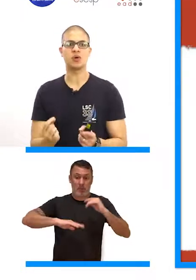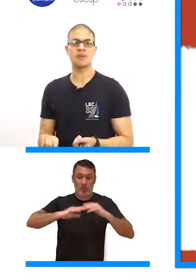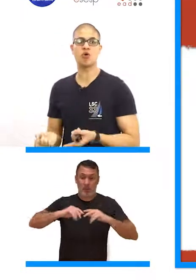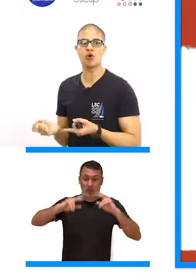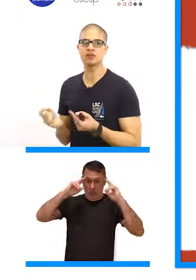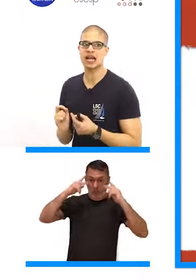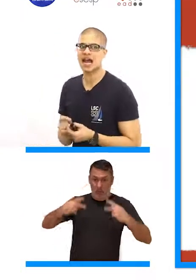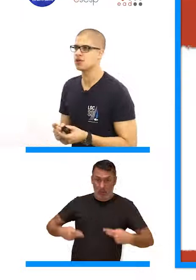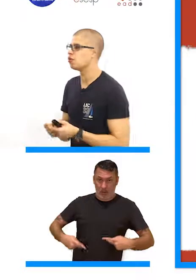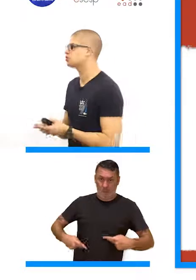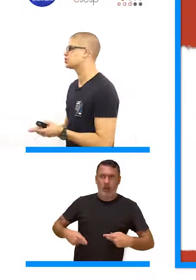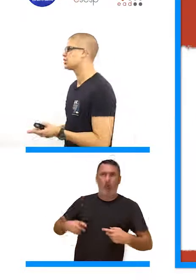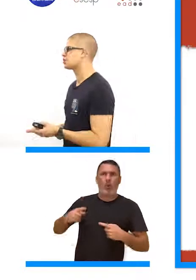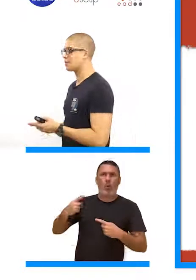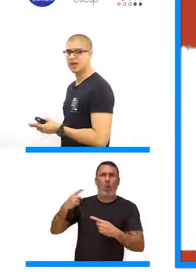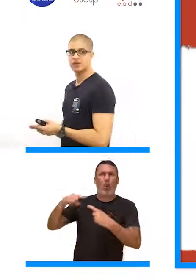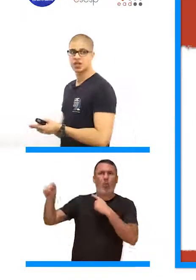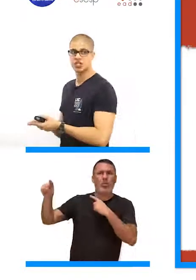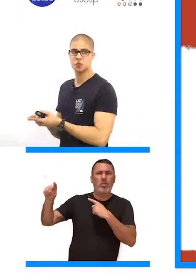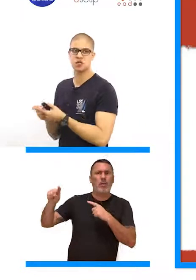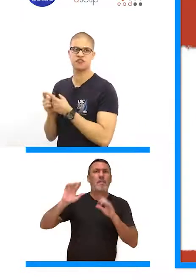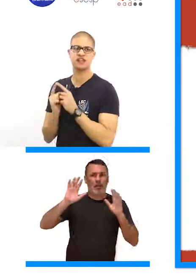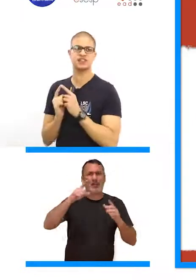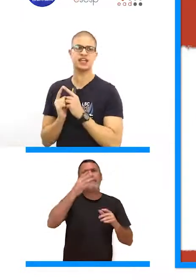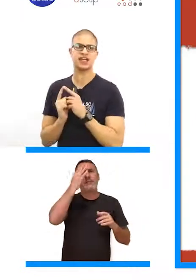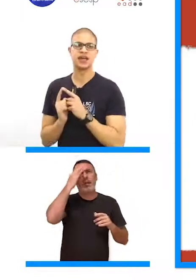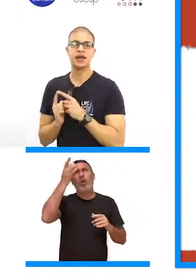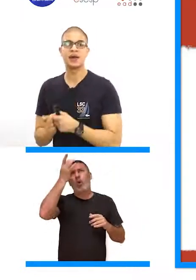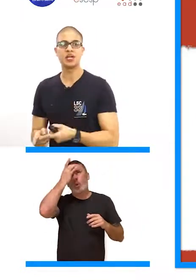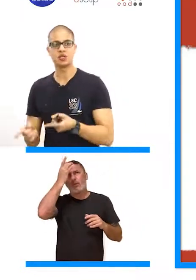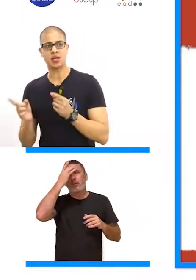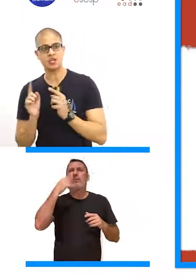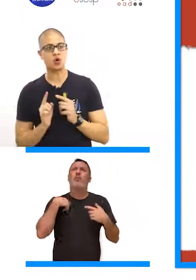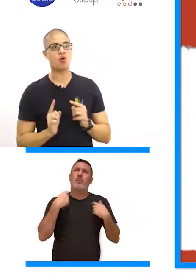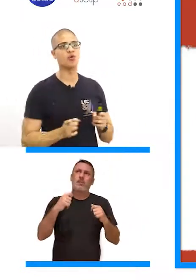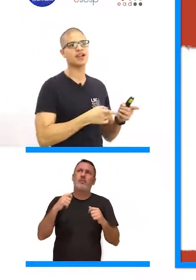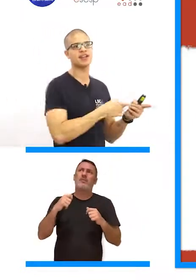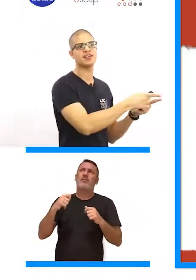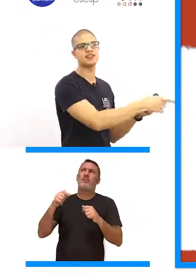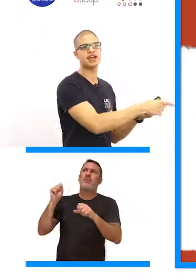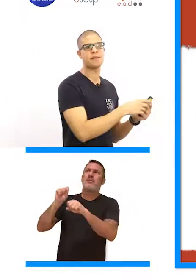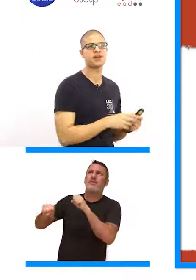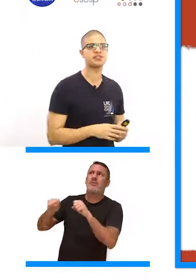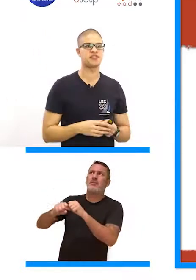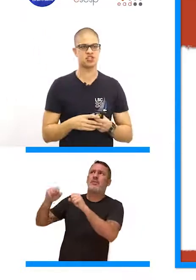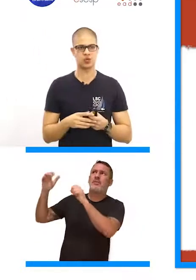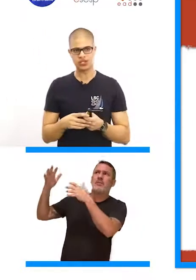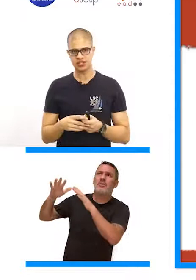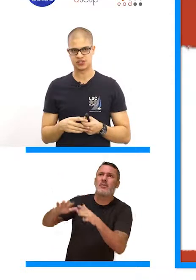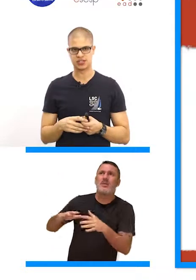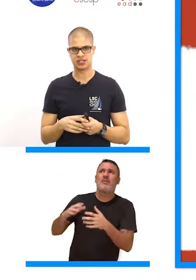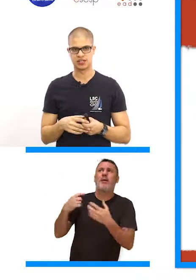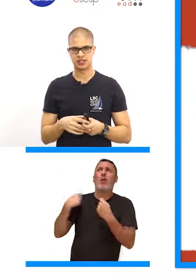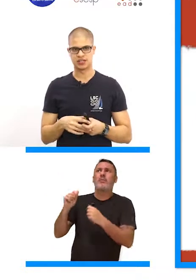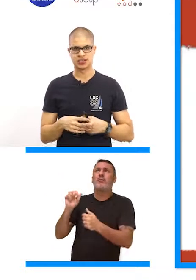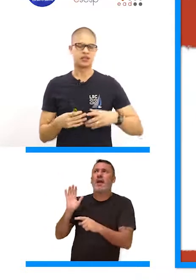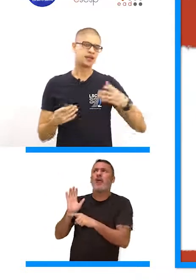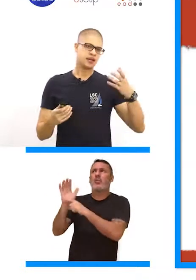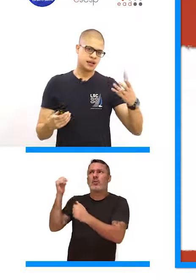que segue no caminho contrário, ou seja, peraí, o que a gente pode fazer para ir justamente contra essa ideia